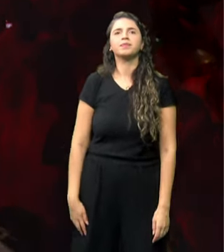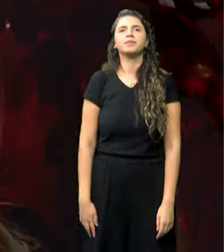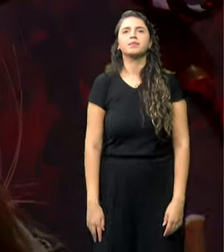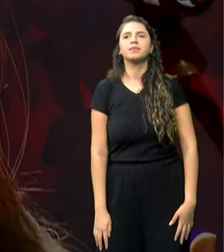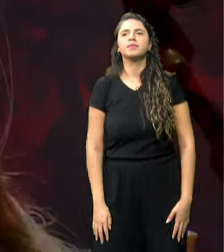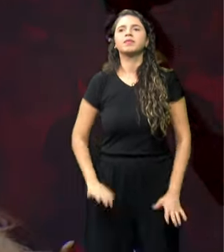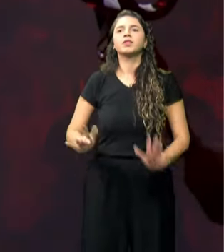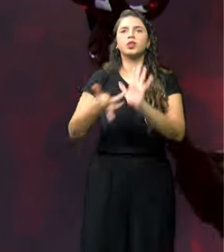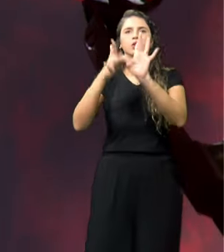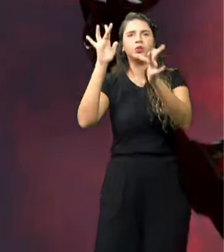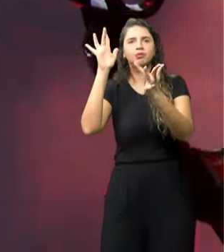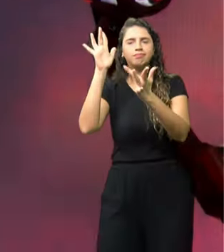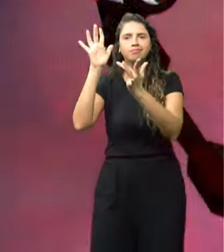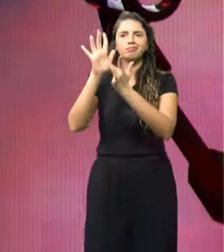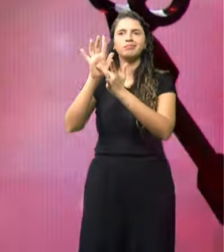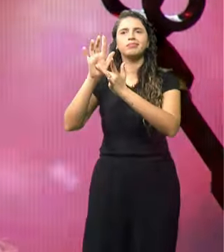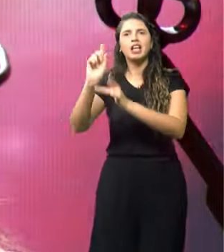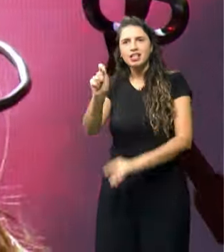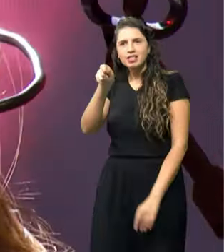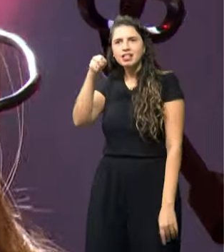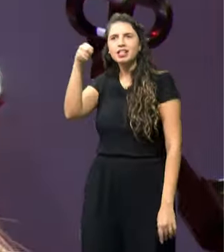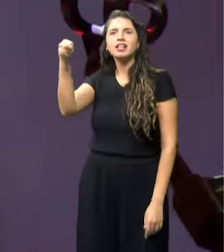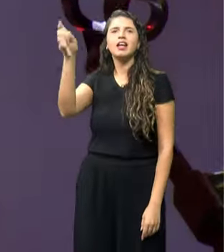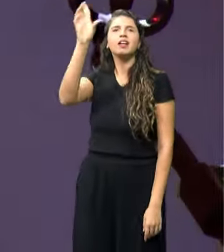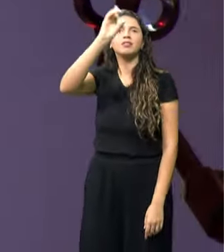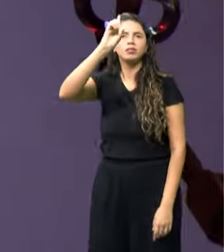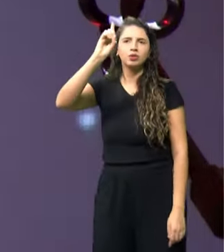sobrenatural. Yahvé,